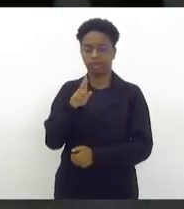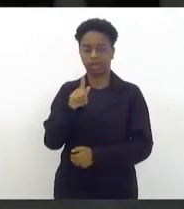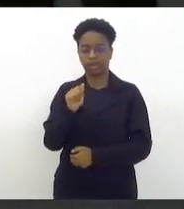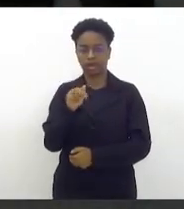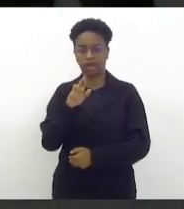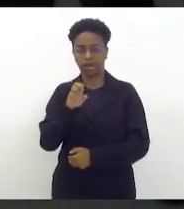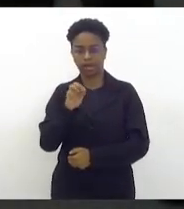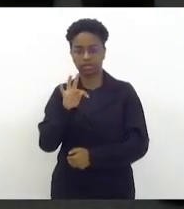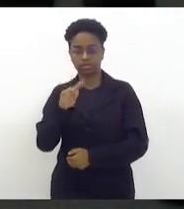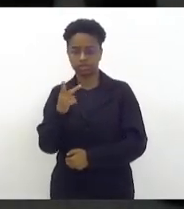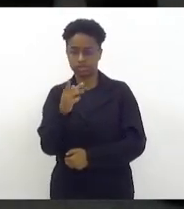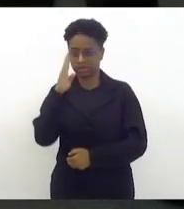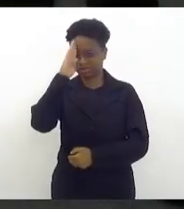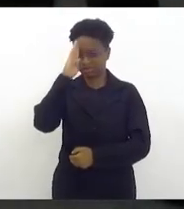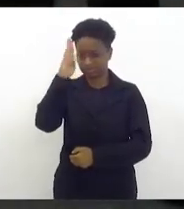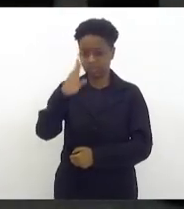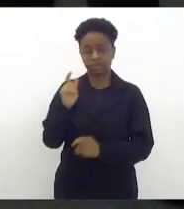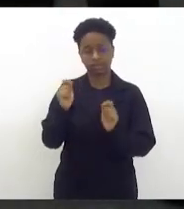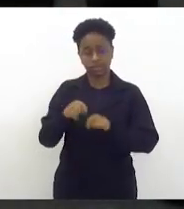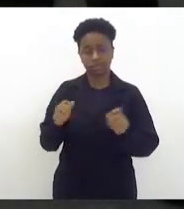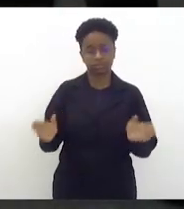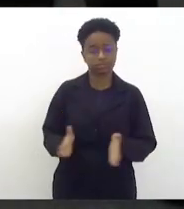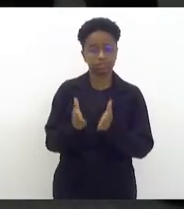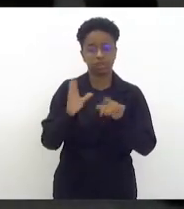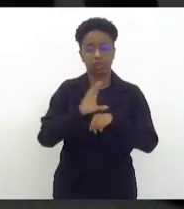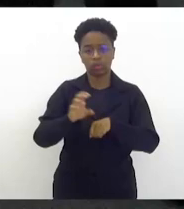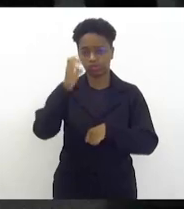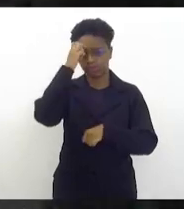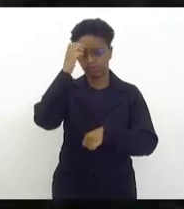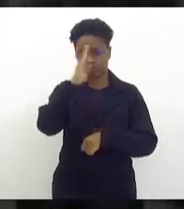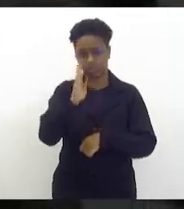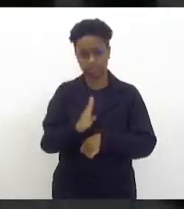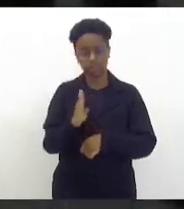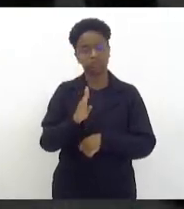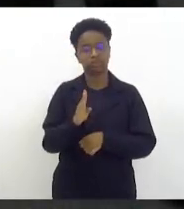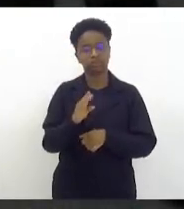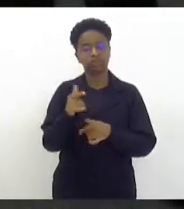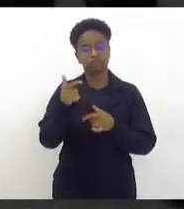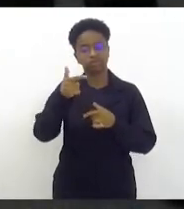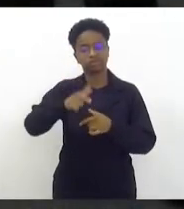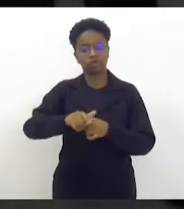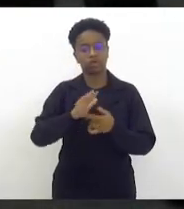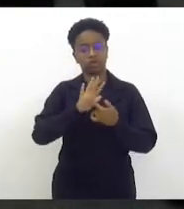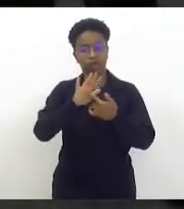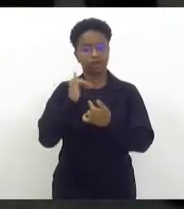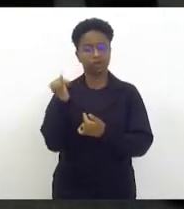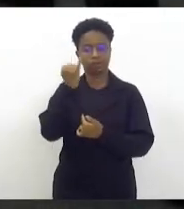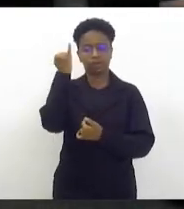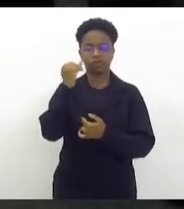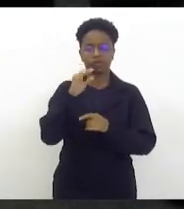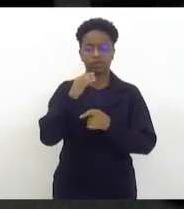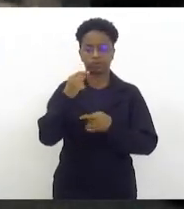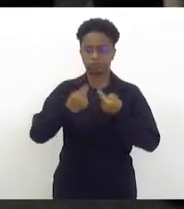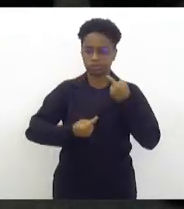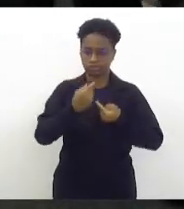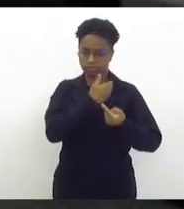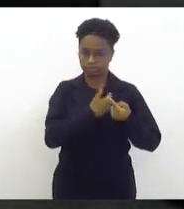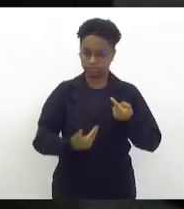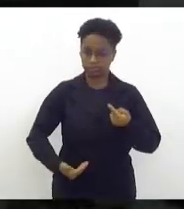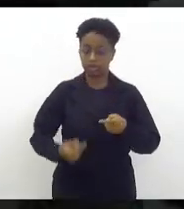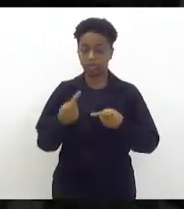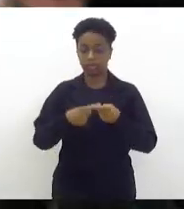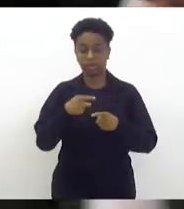fundamental para a gente colocar a cultura do nosso país na primeira prateleira de importância das políticas públicas. Ela está